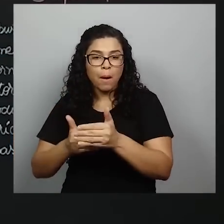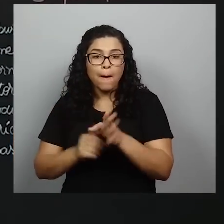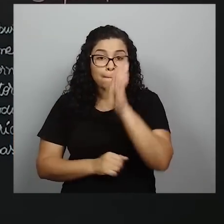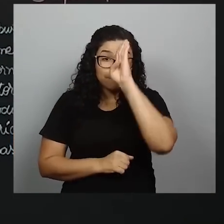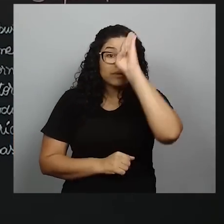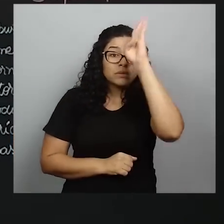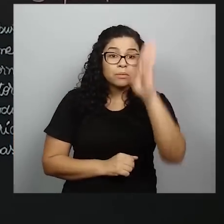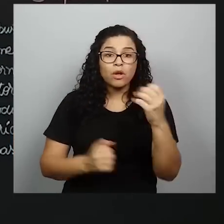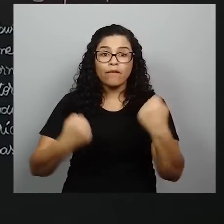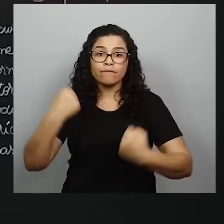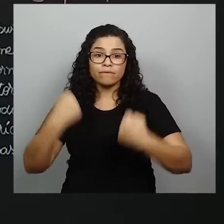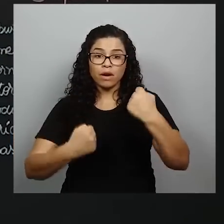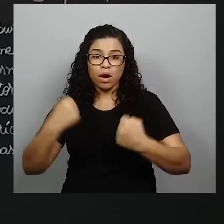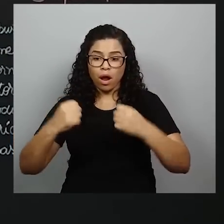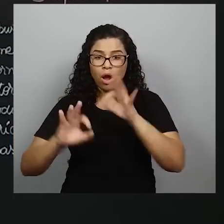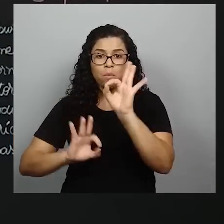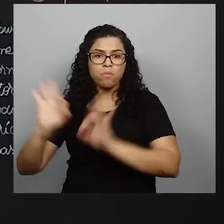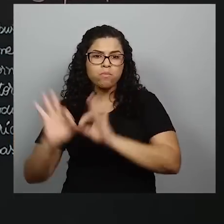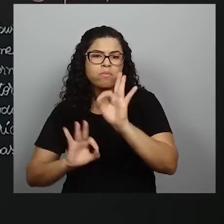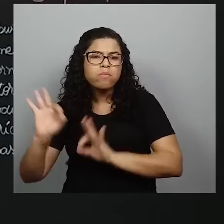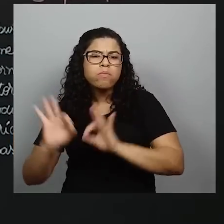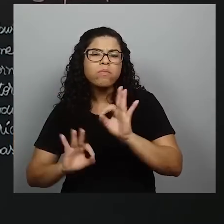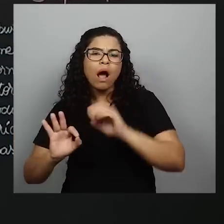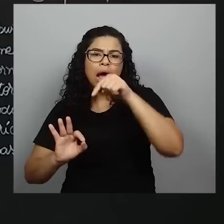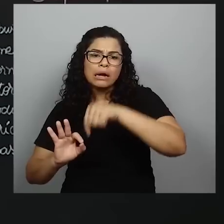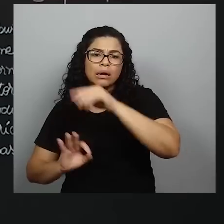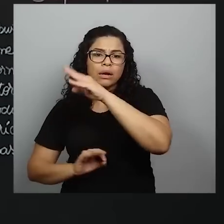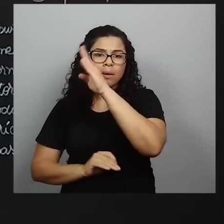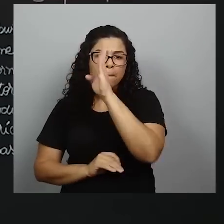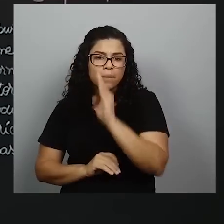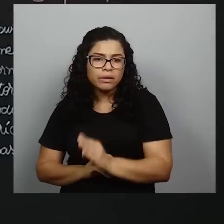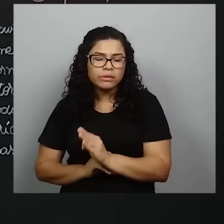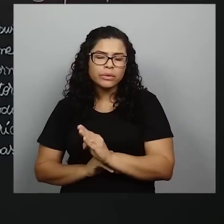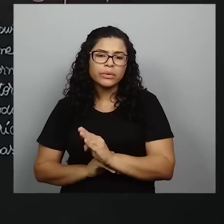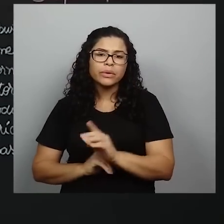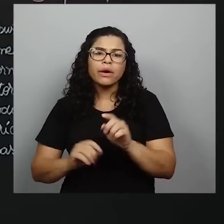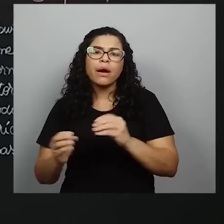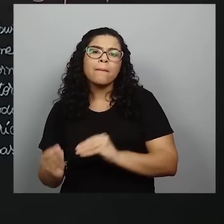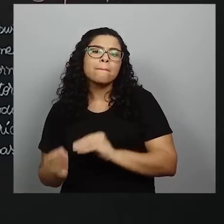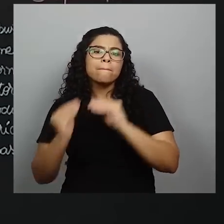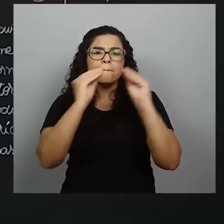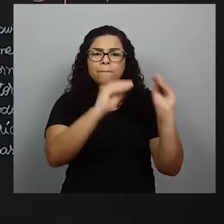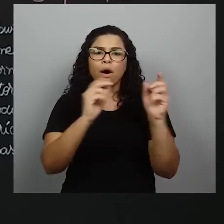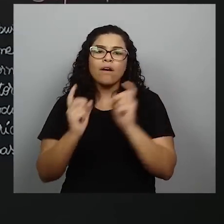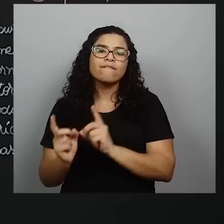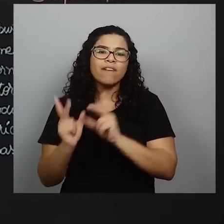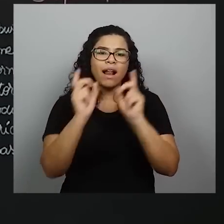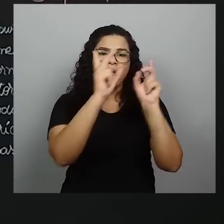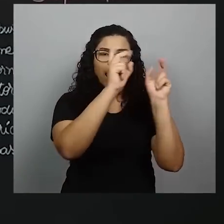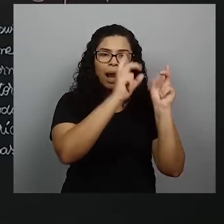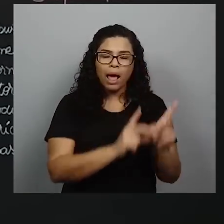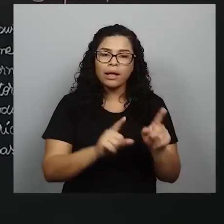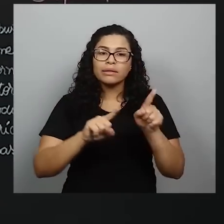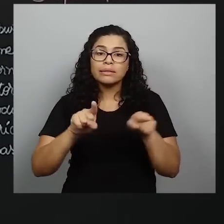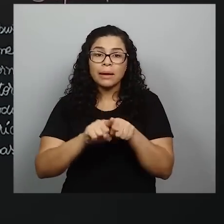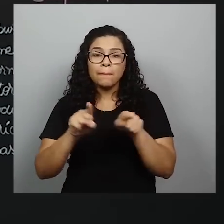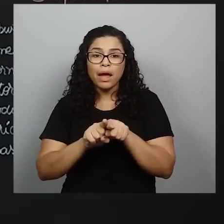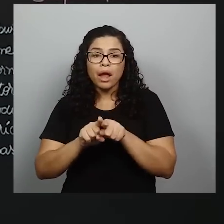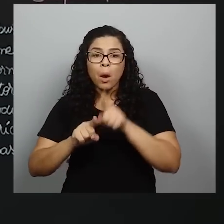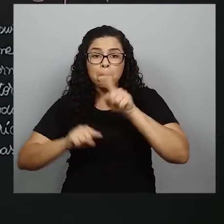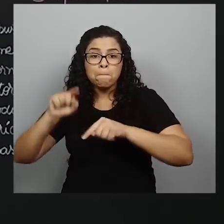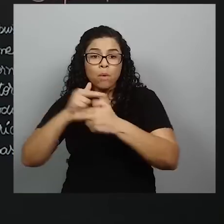nos automóveis que são montados aqui, são enviados, eletrodomésticos para a região da América Latina. Nós temos